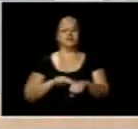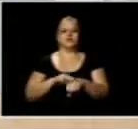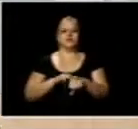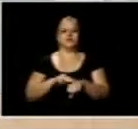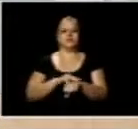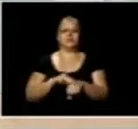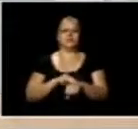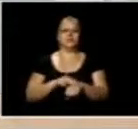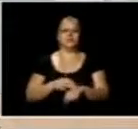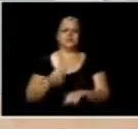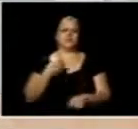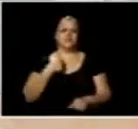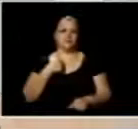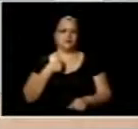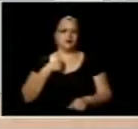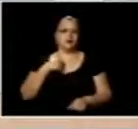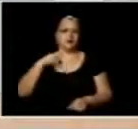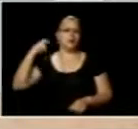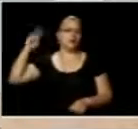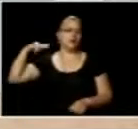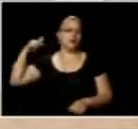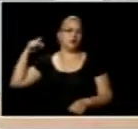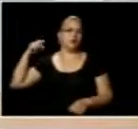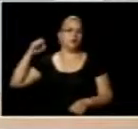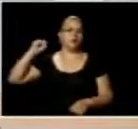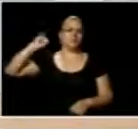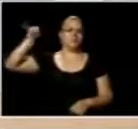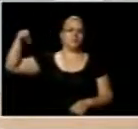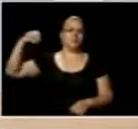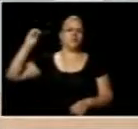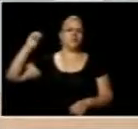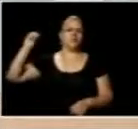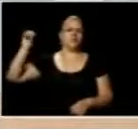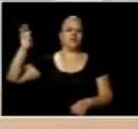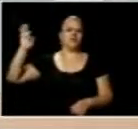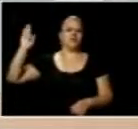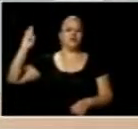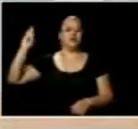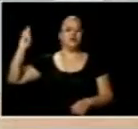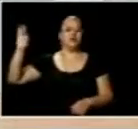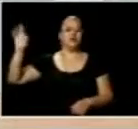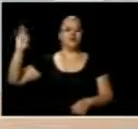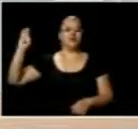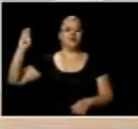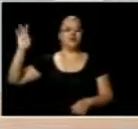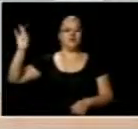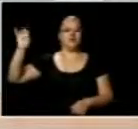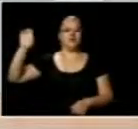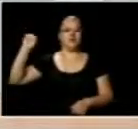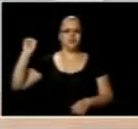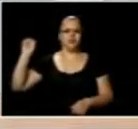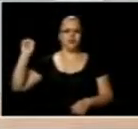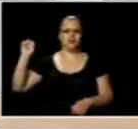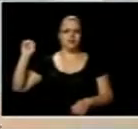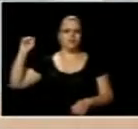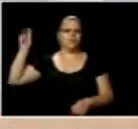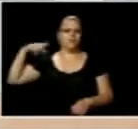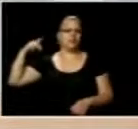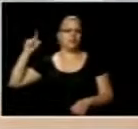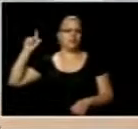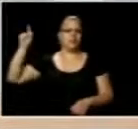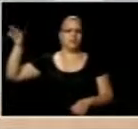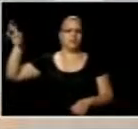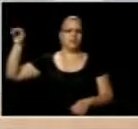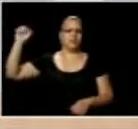vereadora Graça, nos corredores, preocupados com essa questão realmente do José Saldi, que é uma pessoa íntegra, uma pessoa honesta, uma